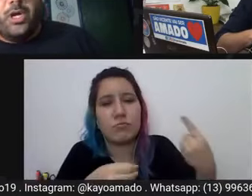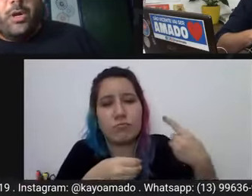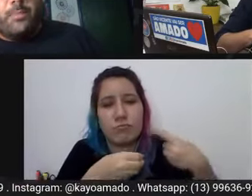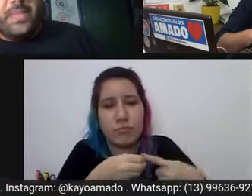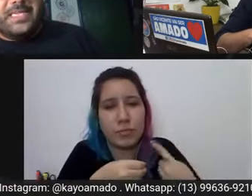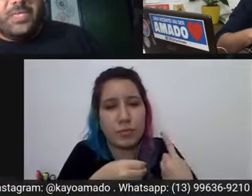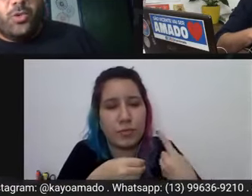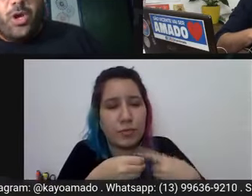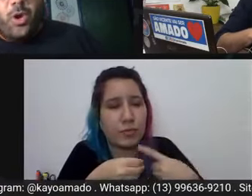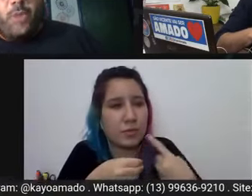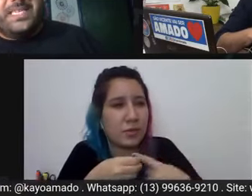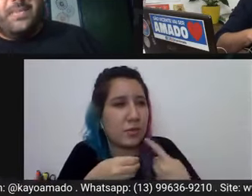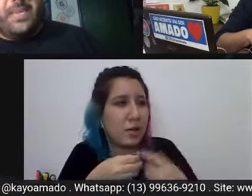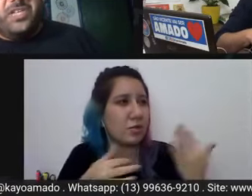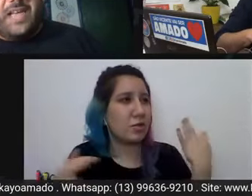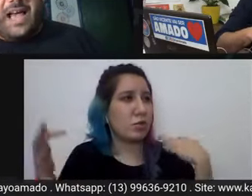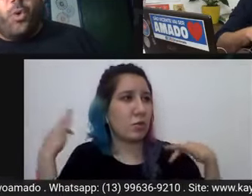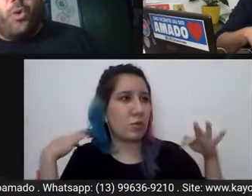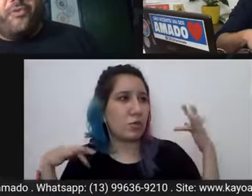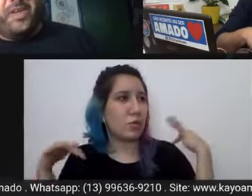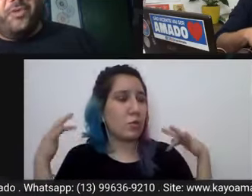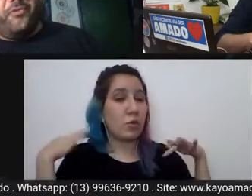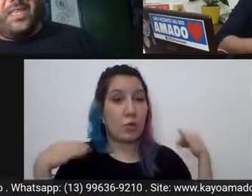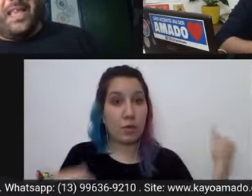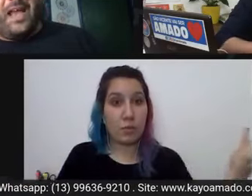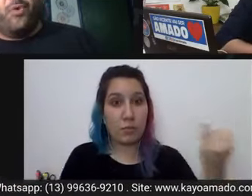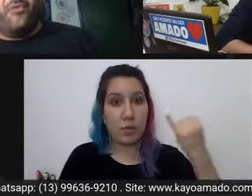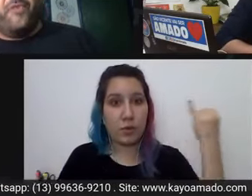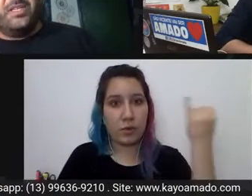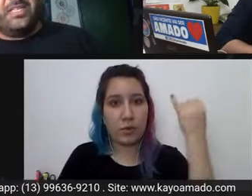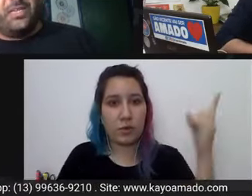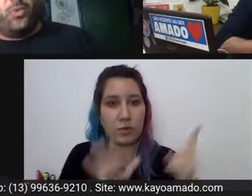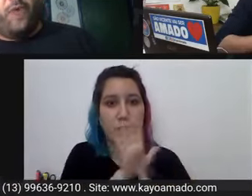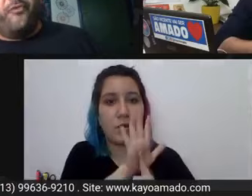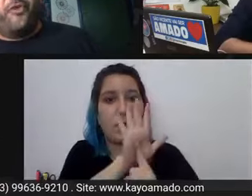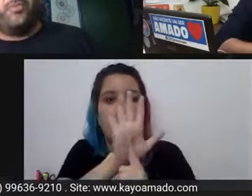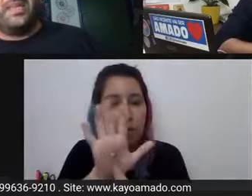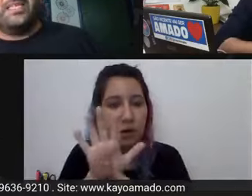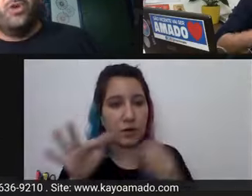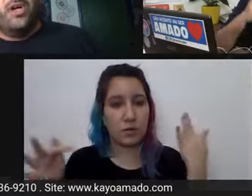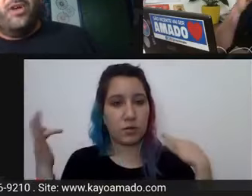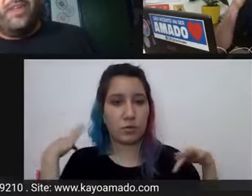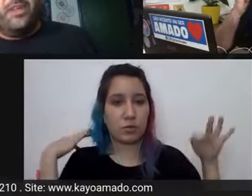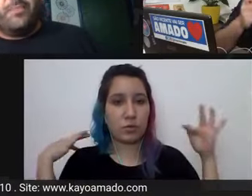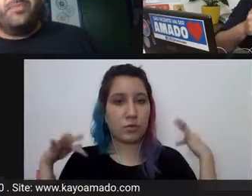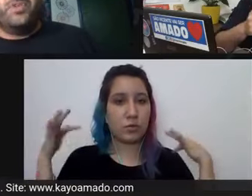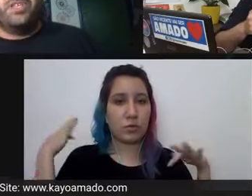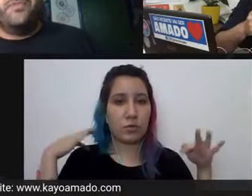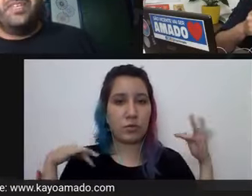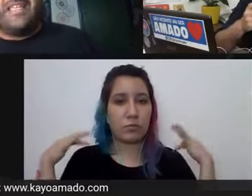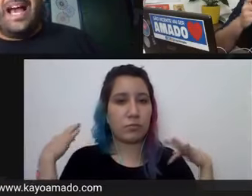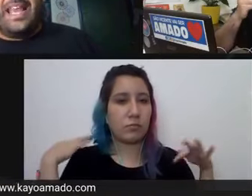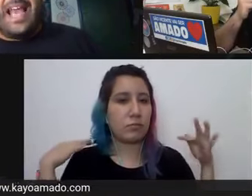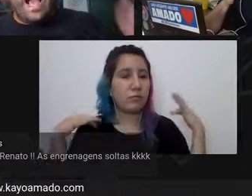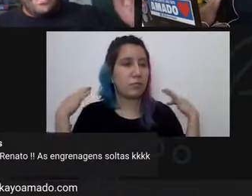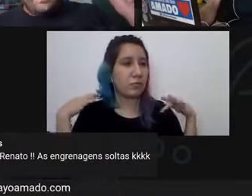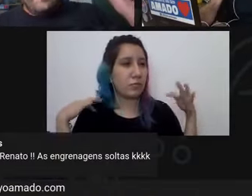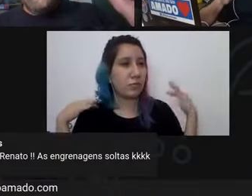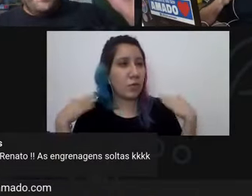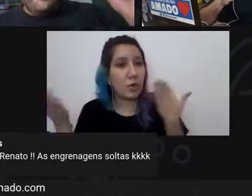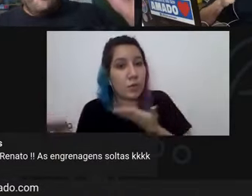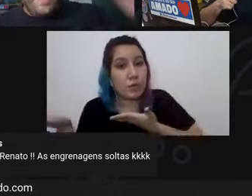do Brasil. Comece a imaginar o governo federal, o governo estadual e fora do Brasil será visitarem